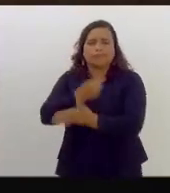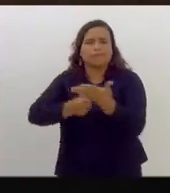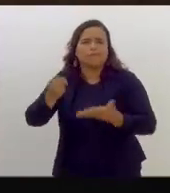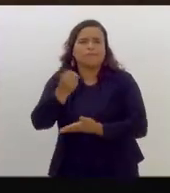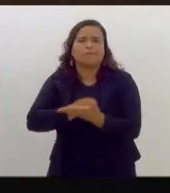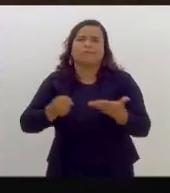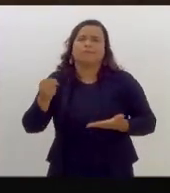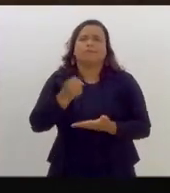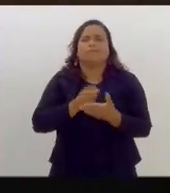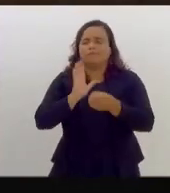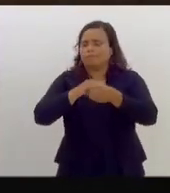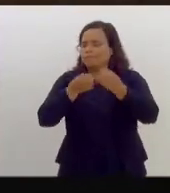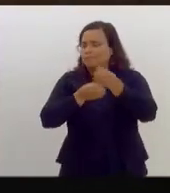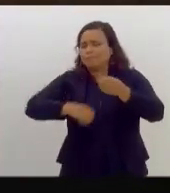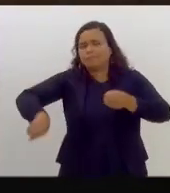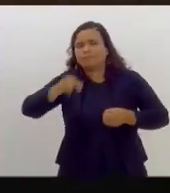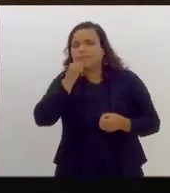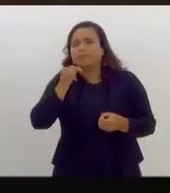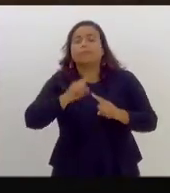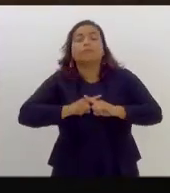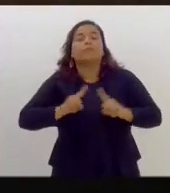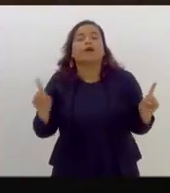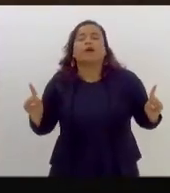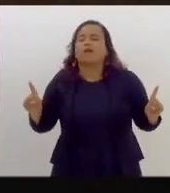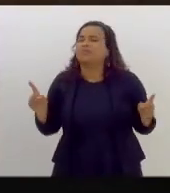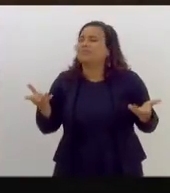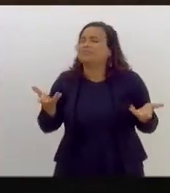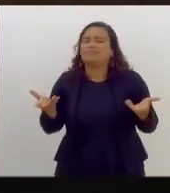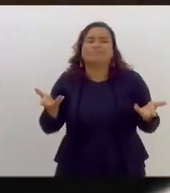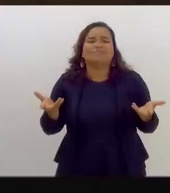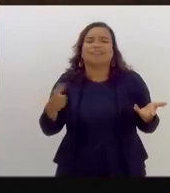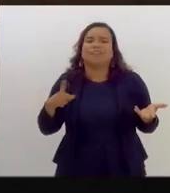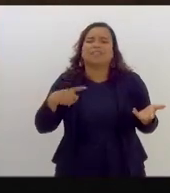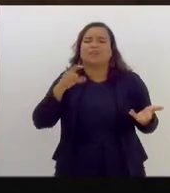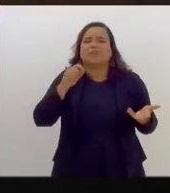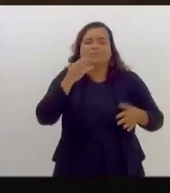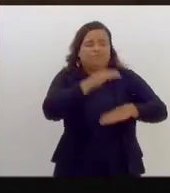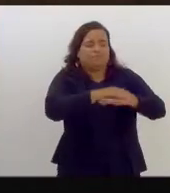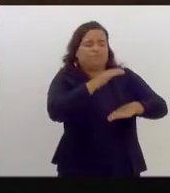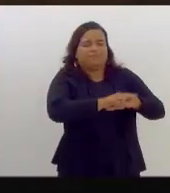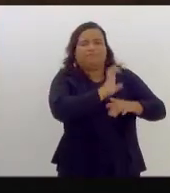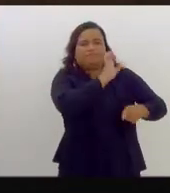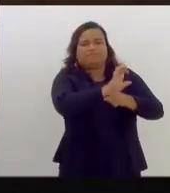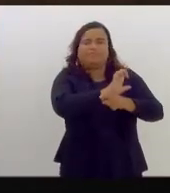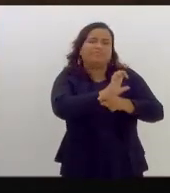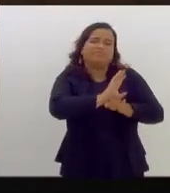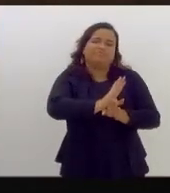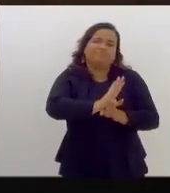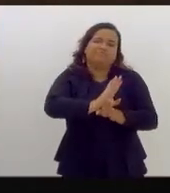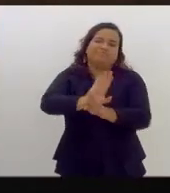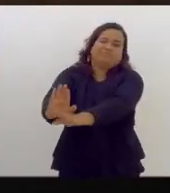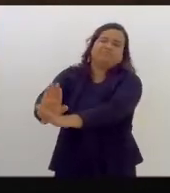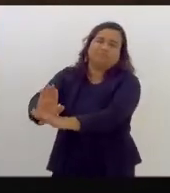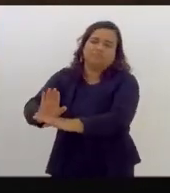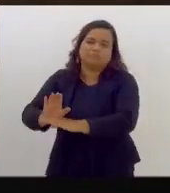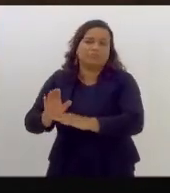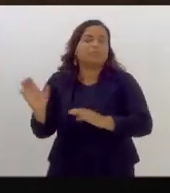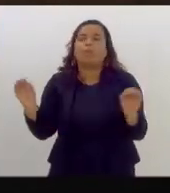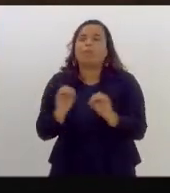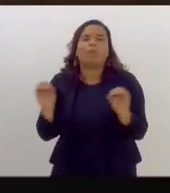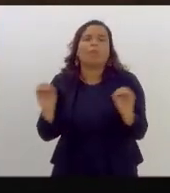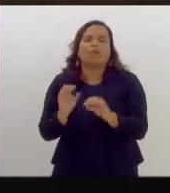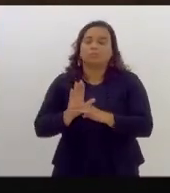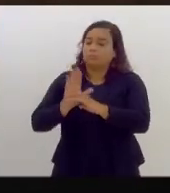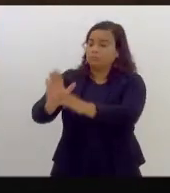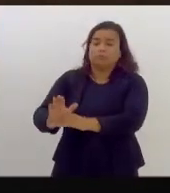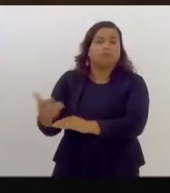como saneamento básico, mas, ao contrário disso, tem o peso da mão do Estado, em especial com relação a uma política pública de